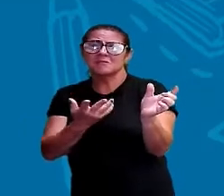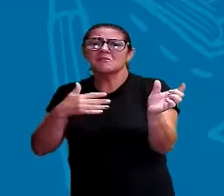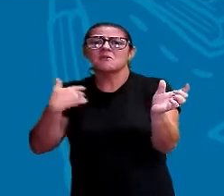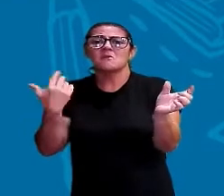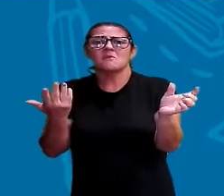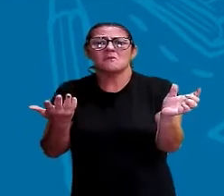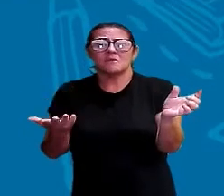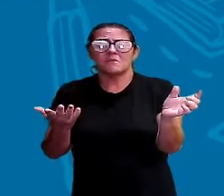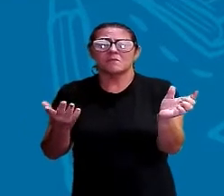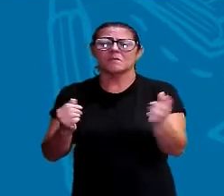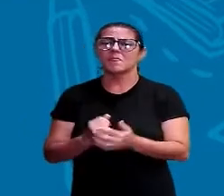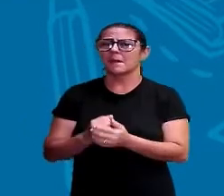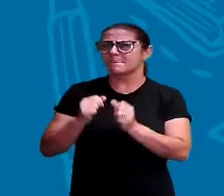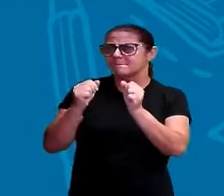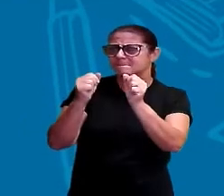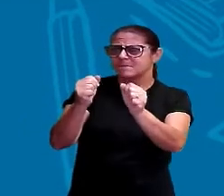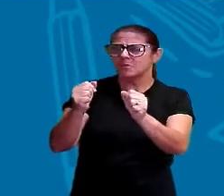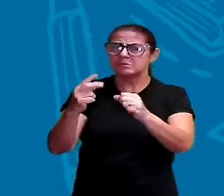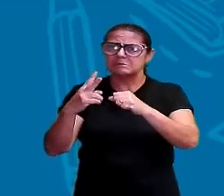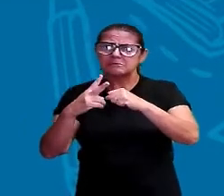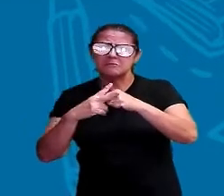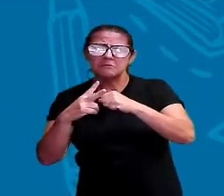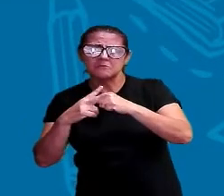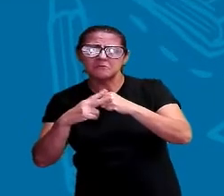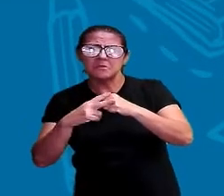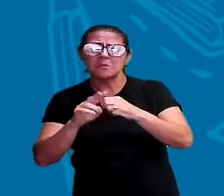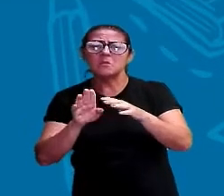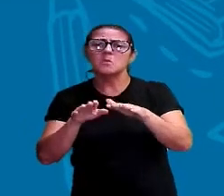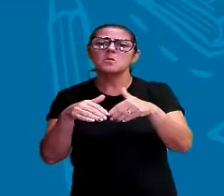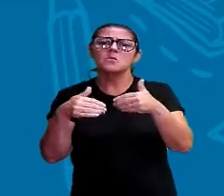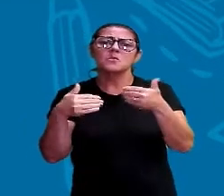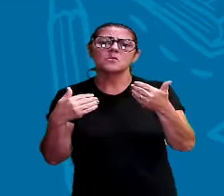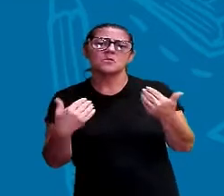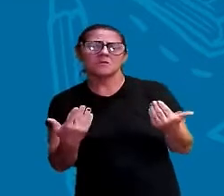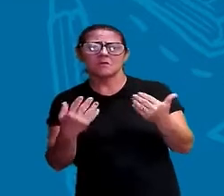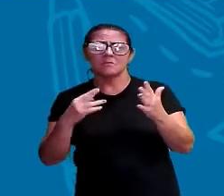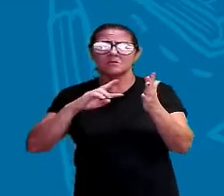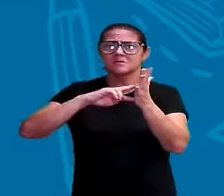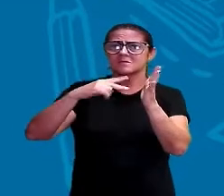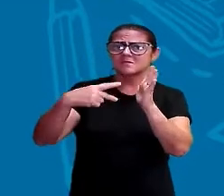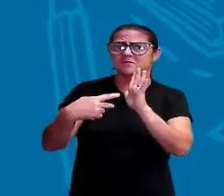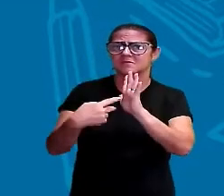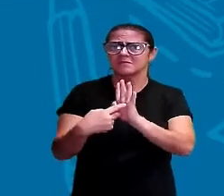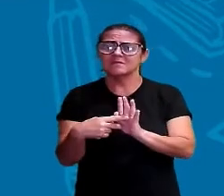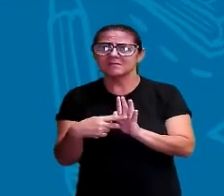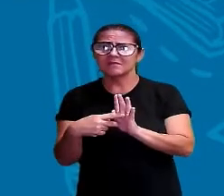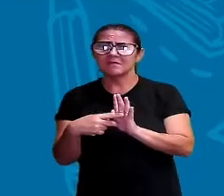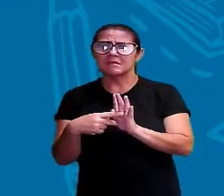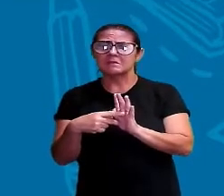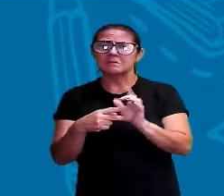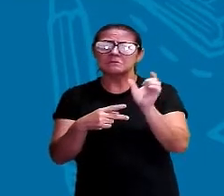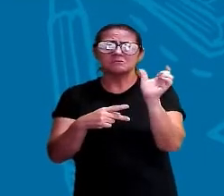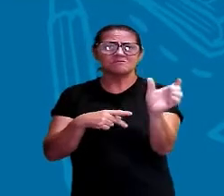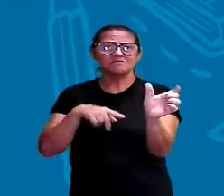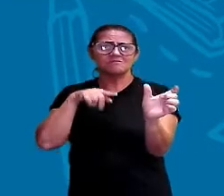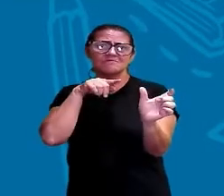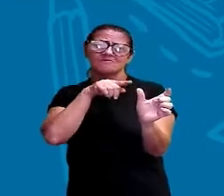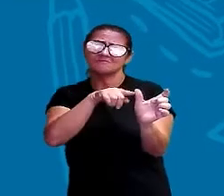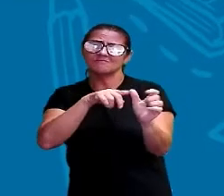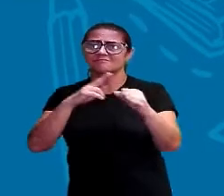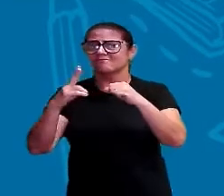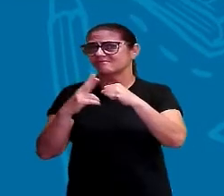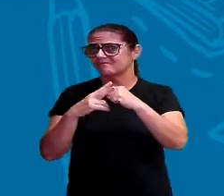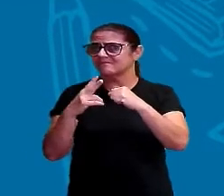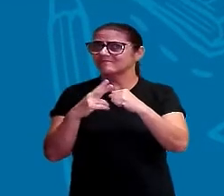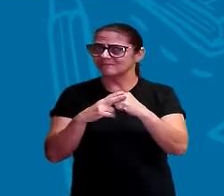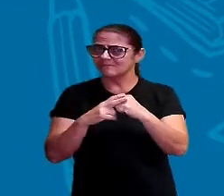dizer que ela pode ser verbo, e aí vai dizer quais são os significados para aquela palavra na forma de verbo. Tem